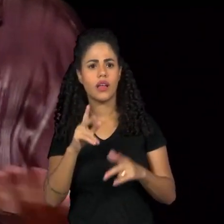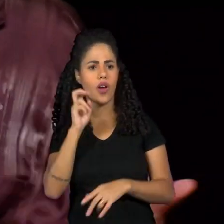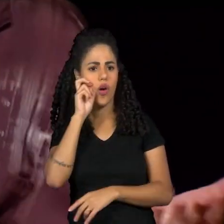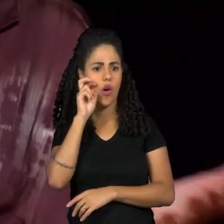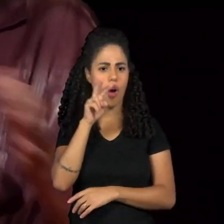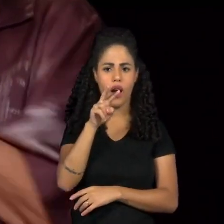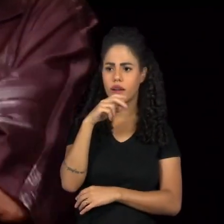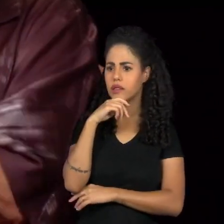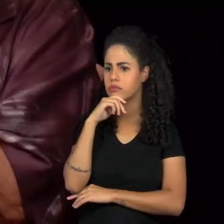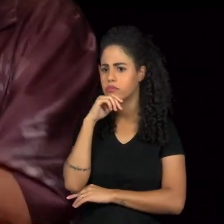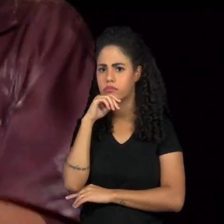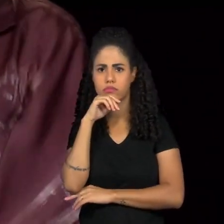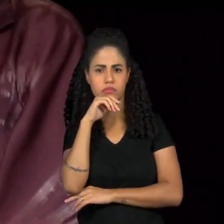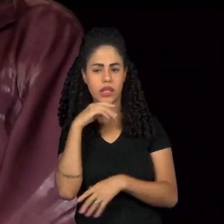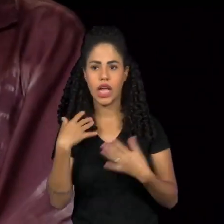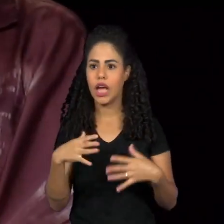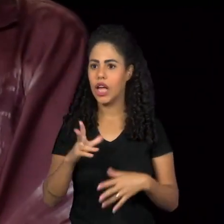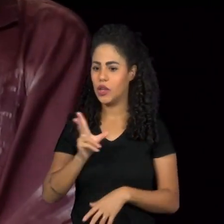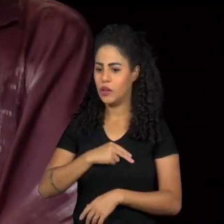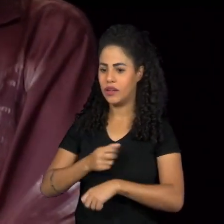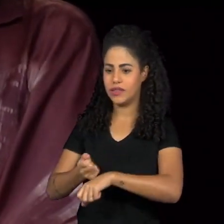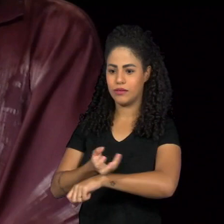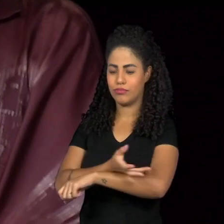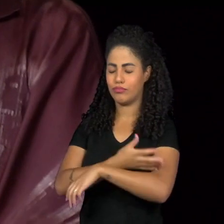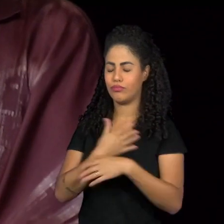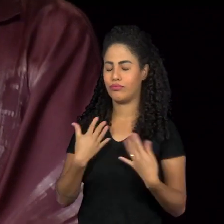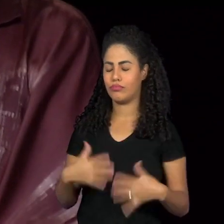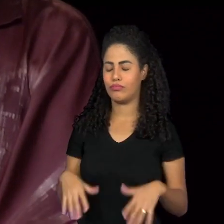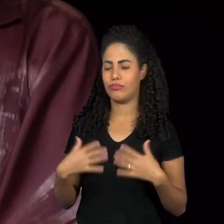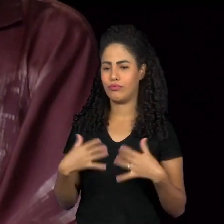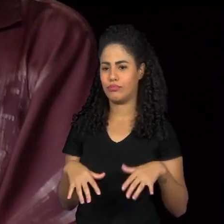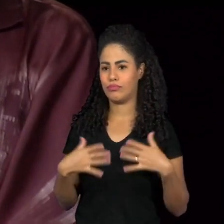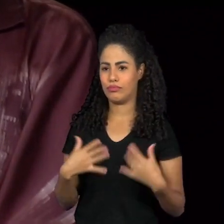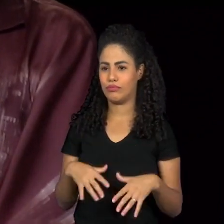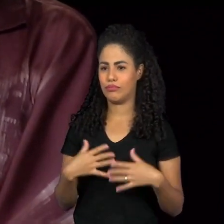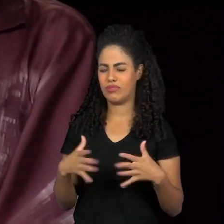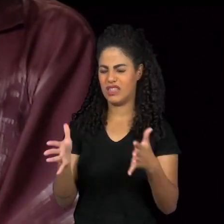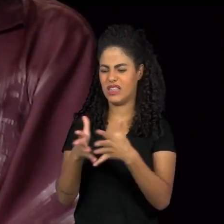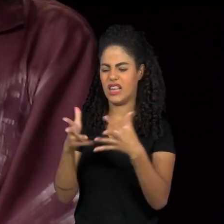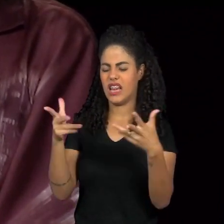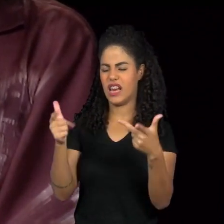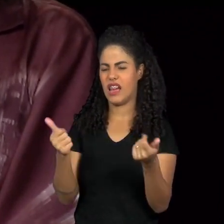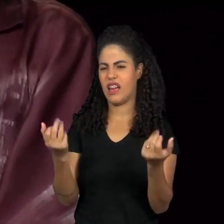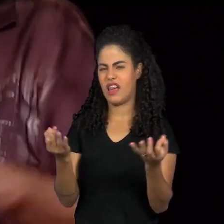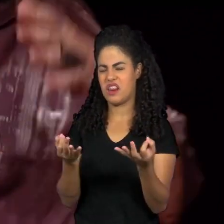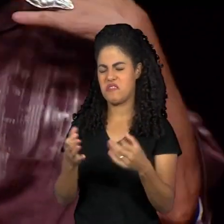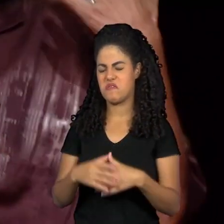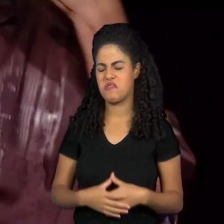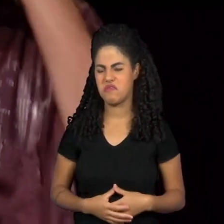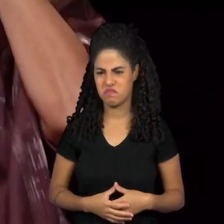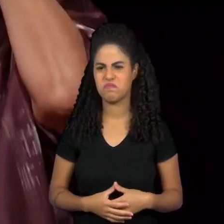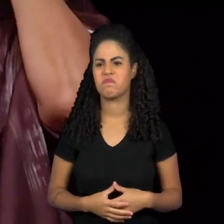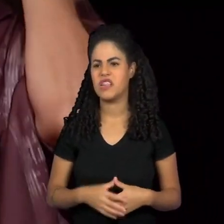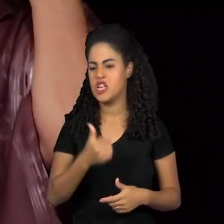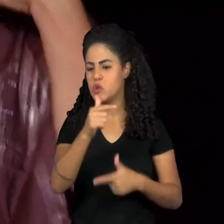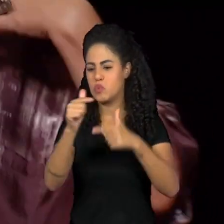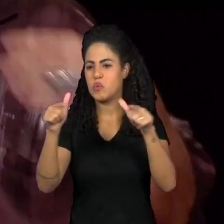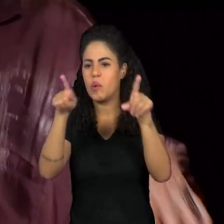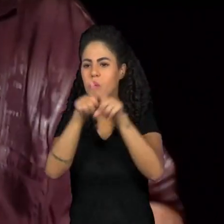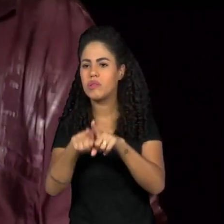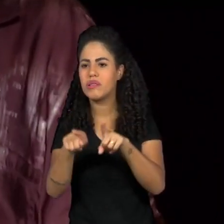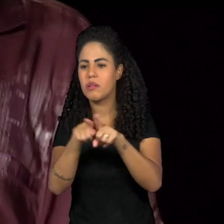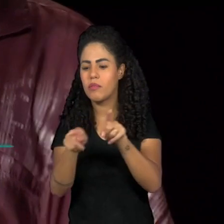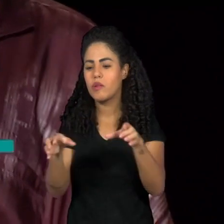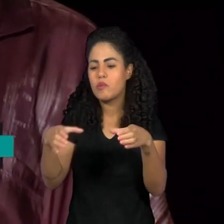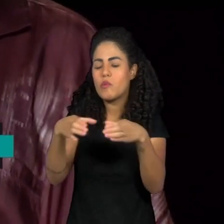olhando assim, né? Ai, eu acho ele demais, assim, e os outros, né, do